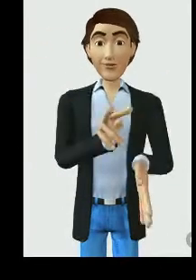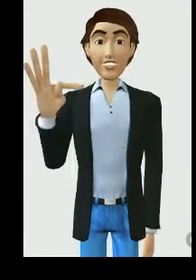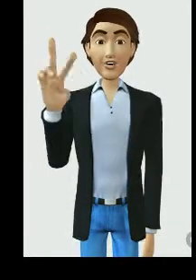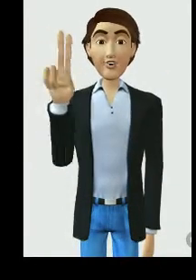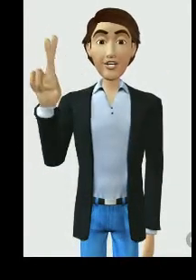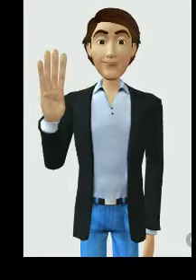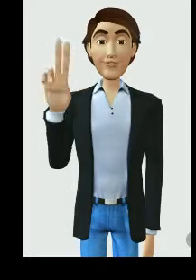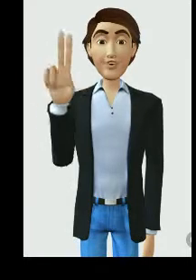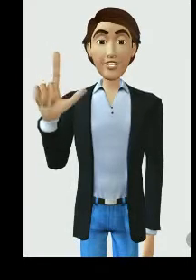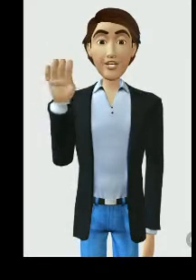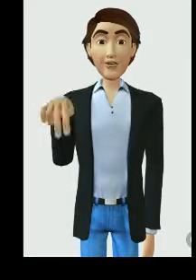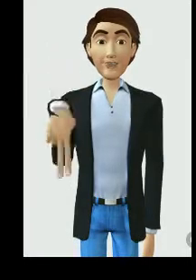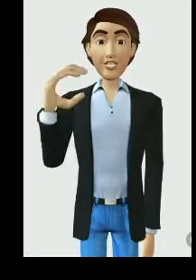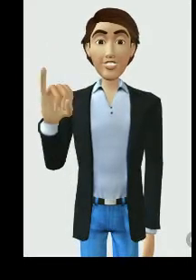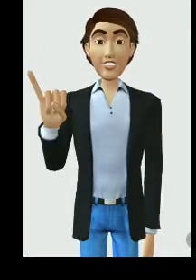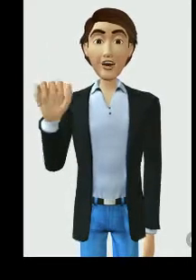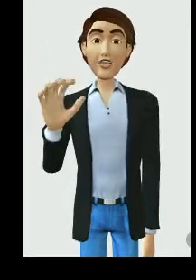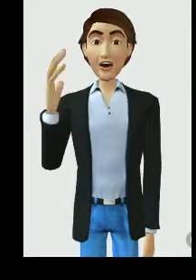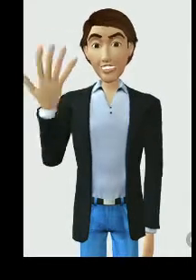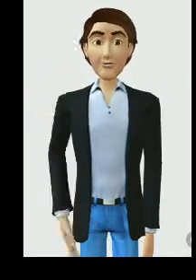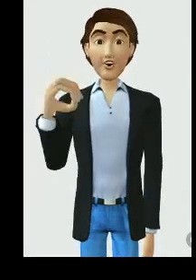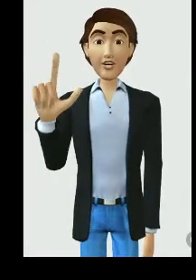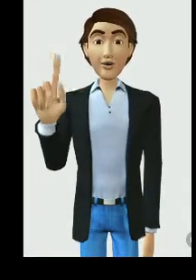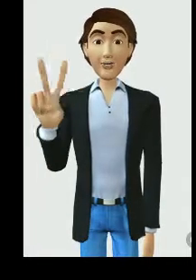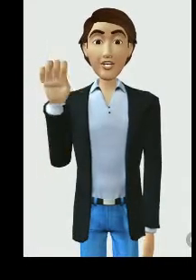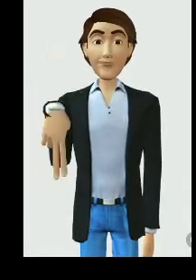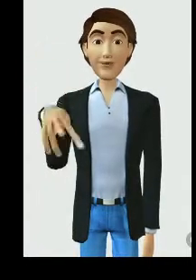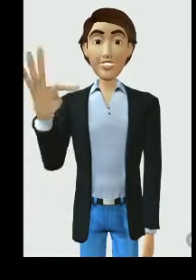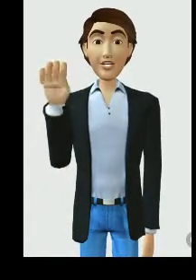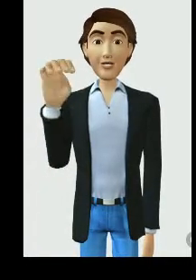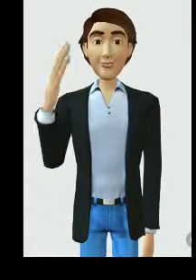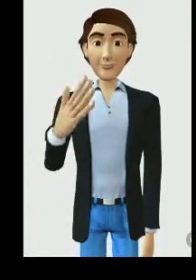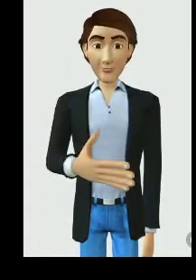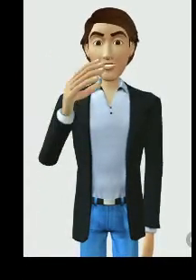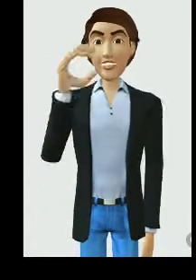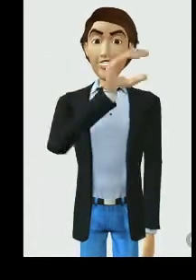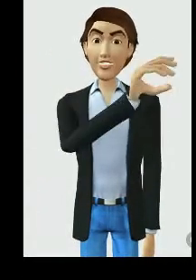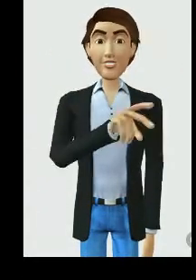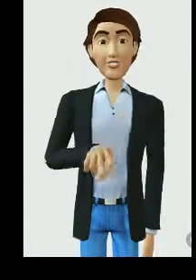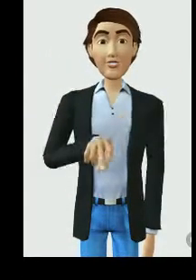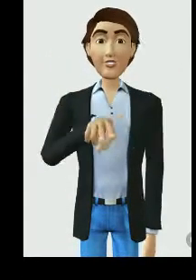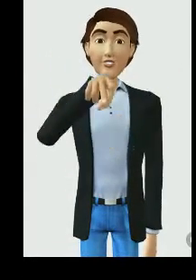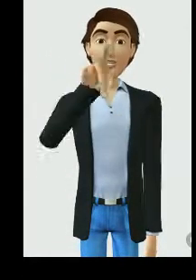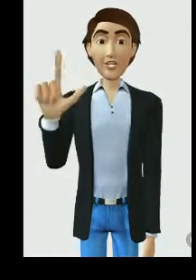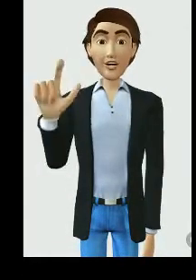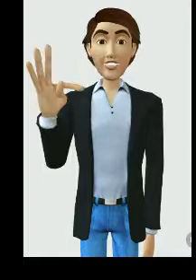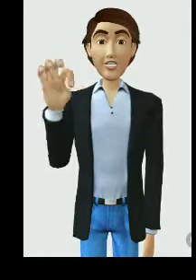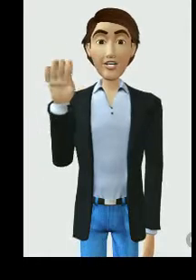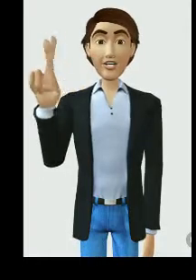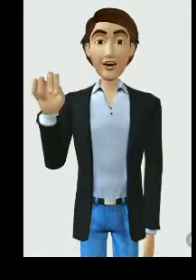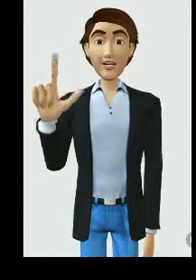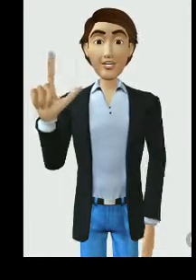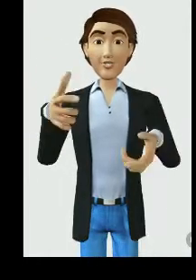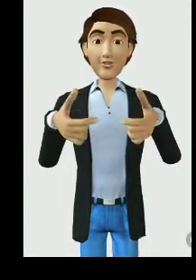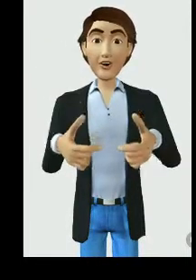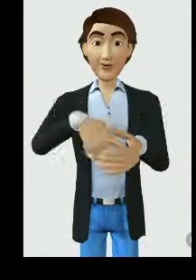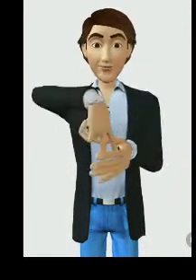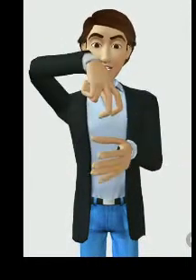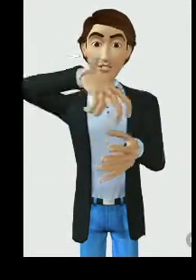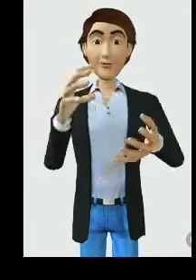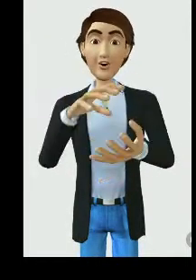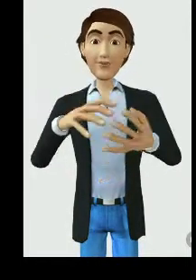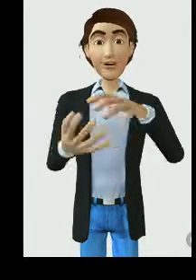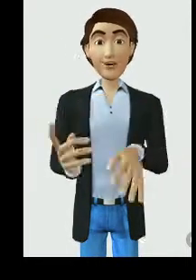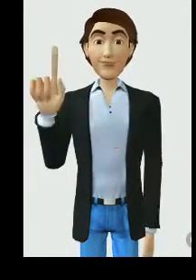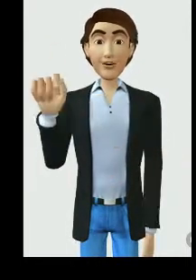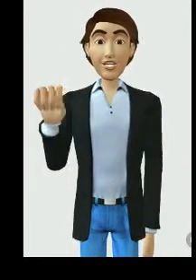O solvente aquecido sobe pela lateral da câmara de extração no estado gasoso e entra em contato com o condensador,